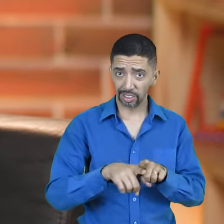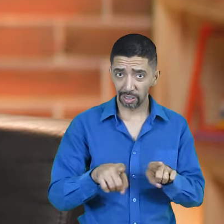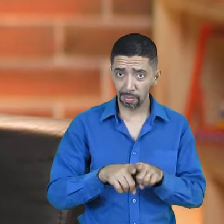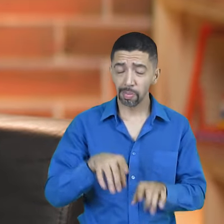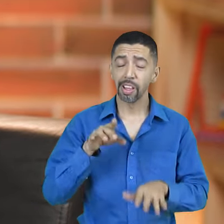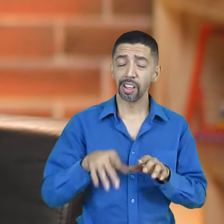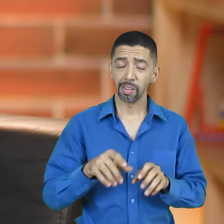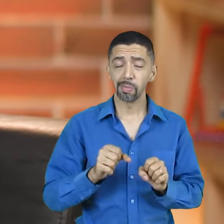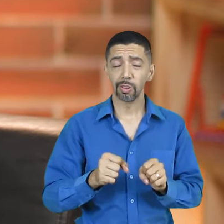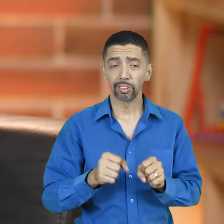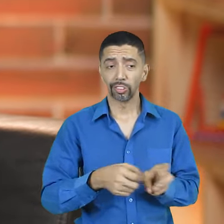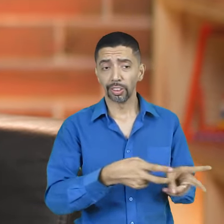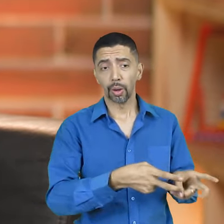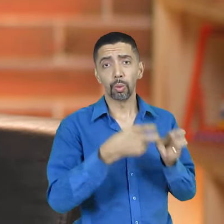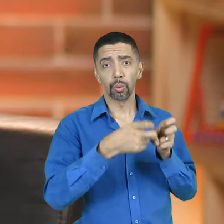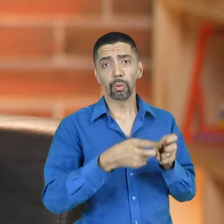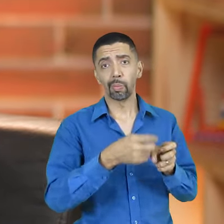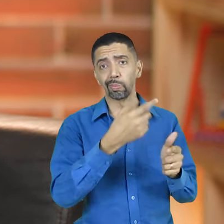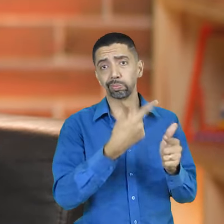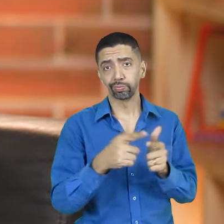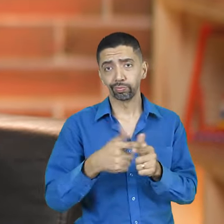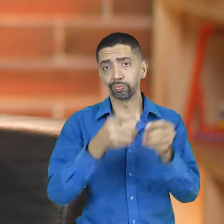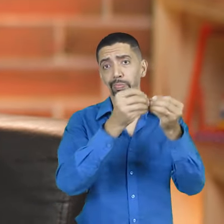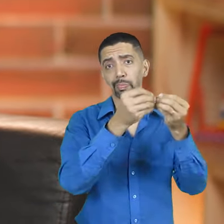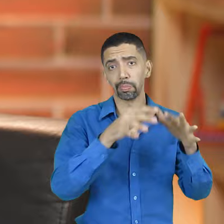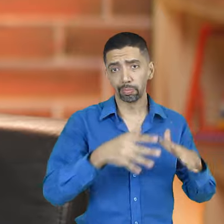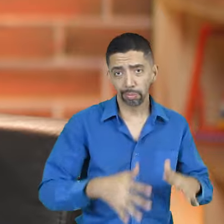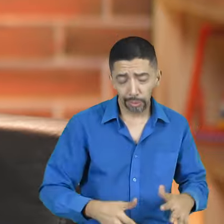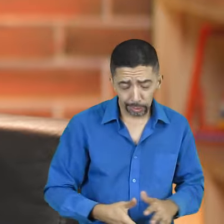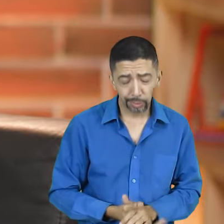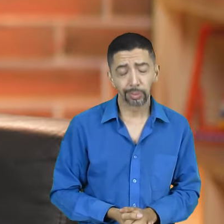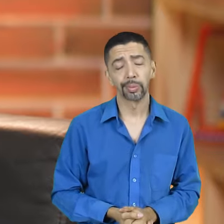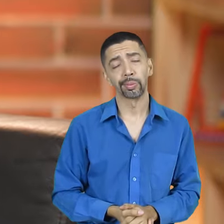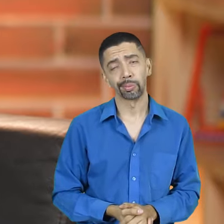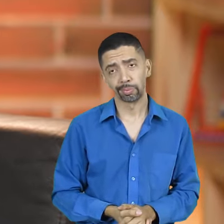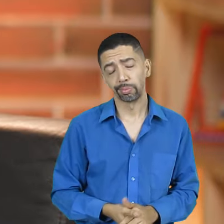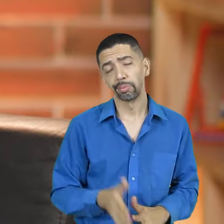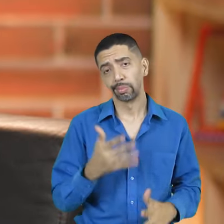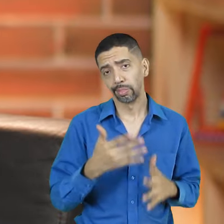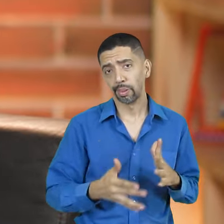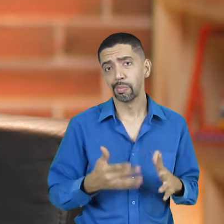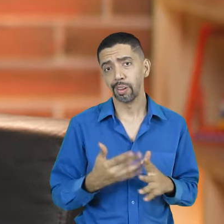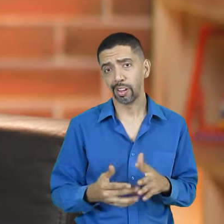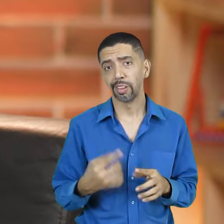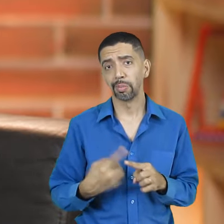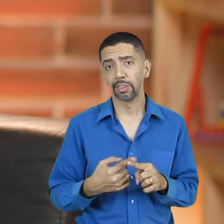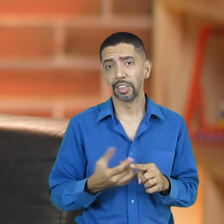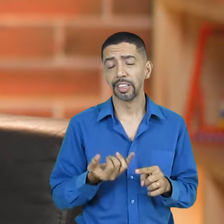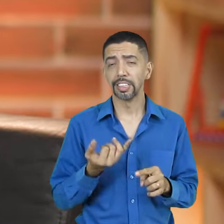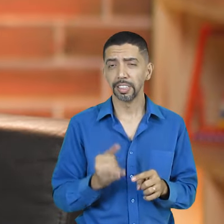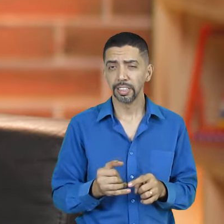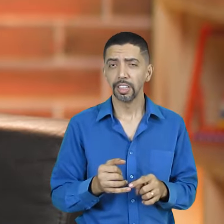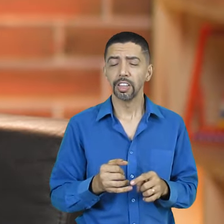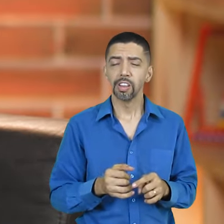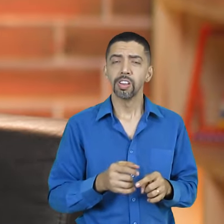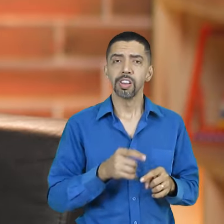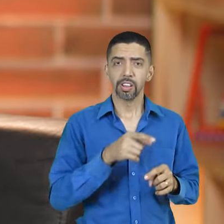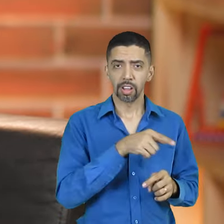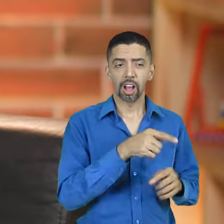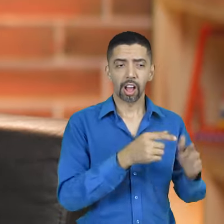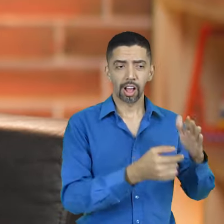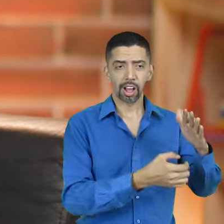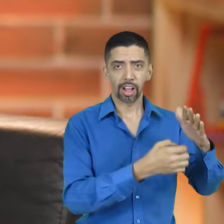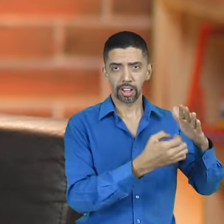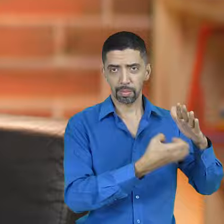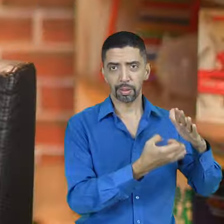seus rendimentos afetados por questões daquela instituição investir também lá nas lojas americanas. Então, é um